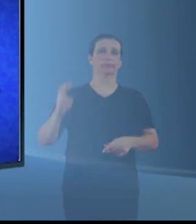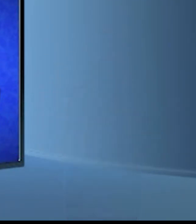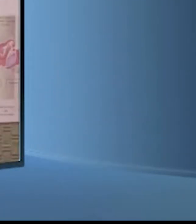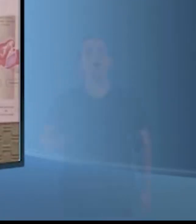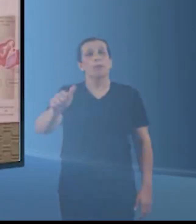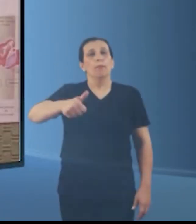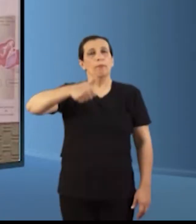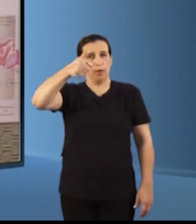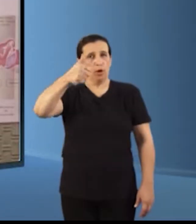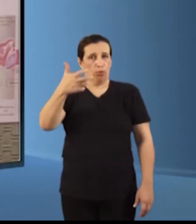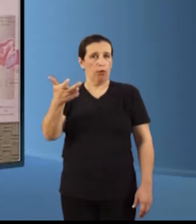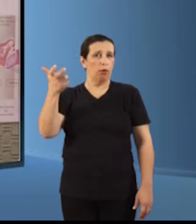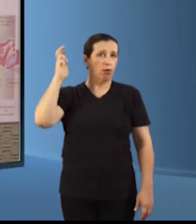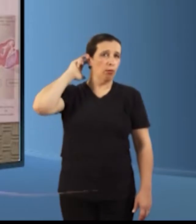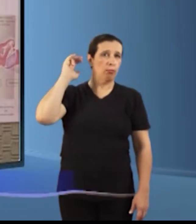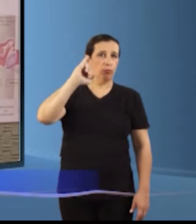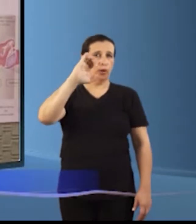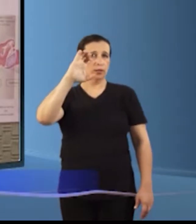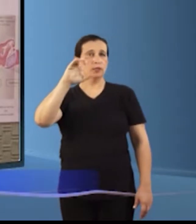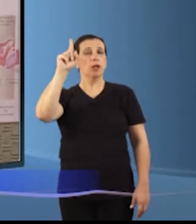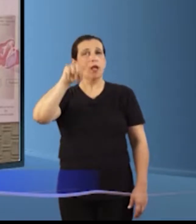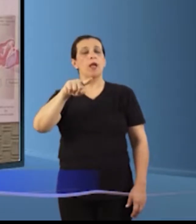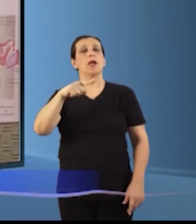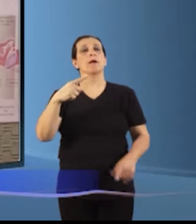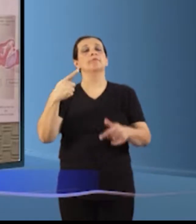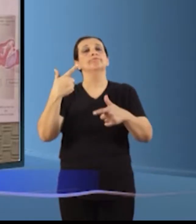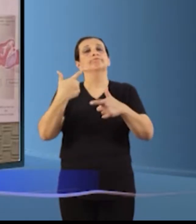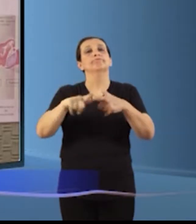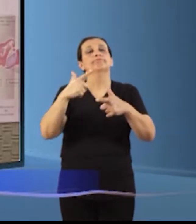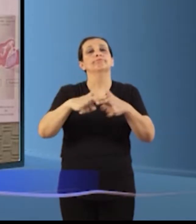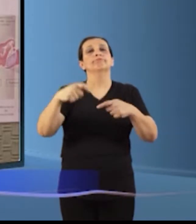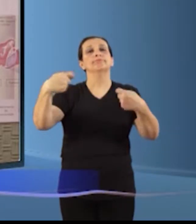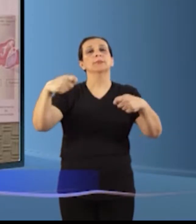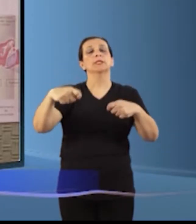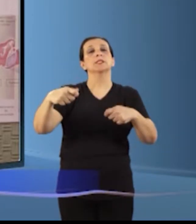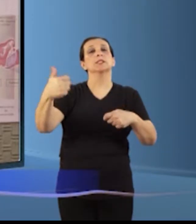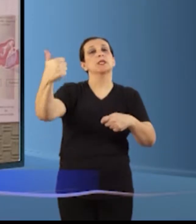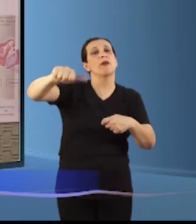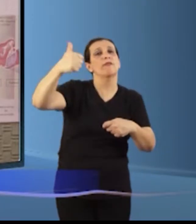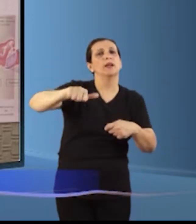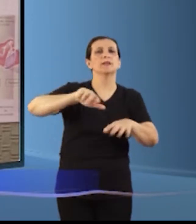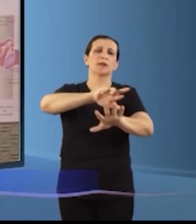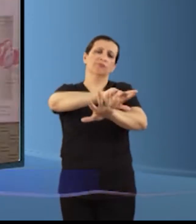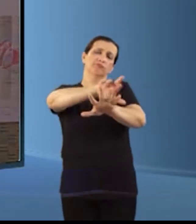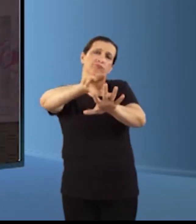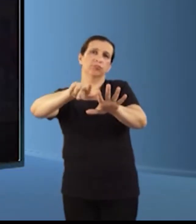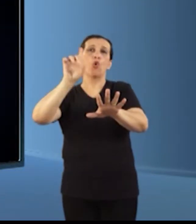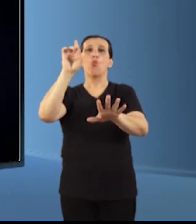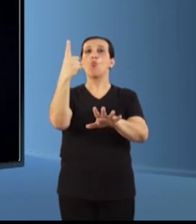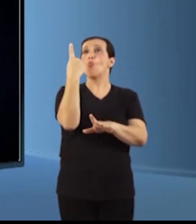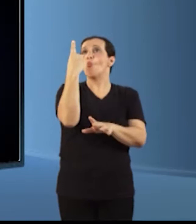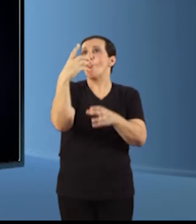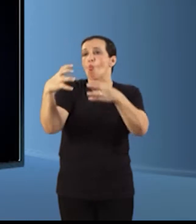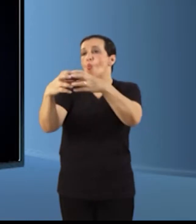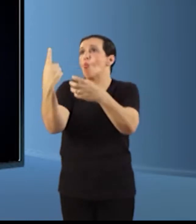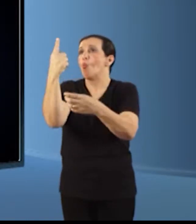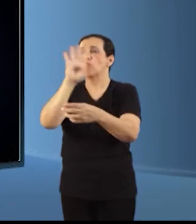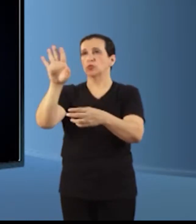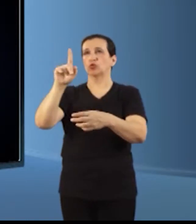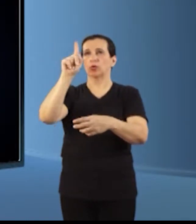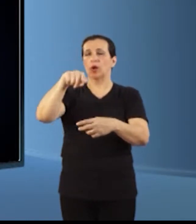coclear. A indicação do implante coclear é resultante da avaliação de análise de múltiplos fatores, que são a